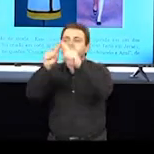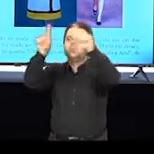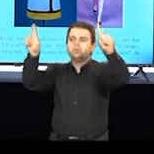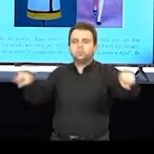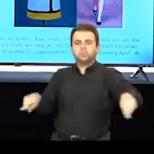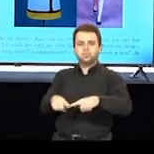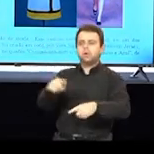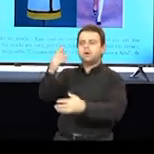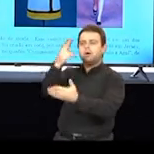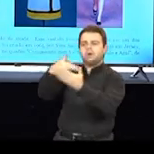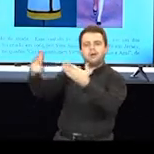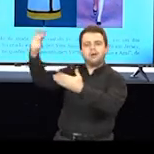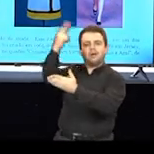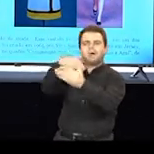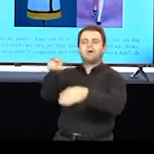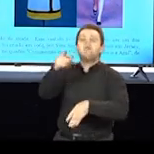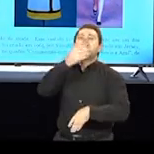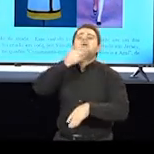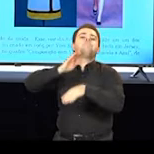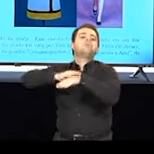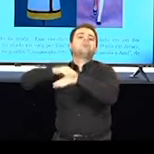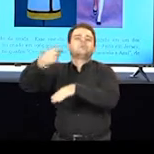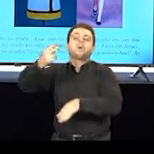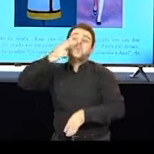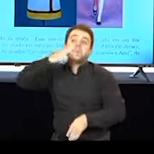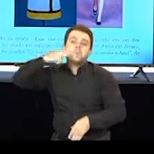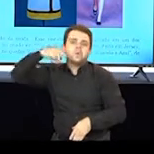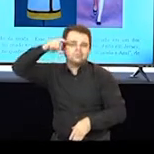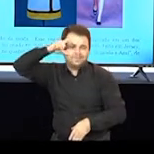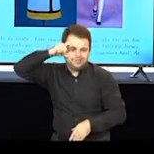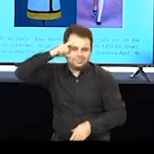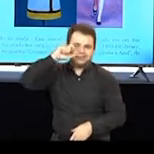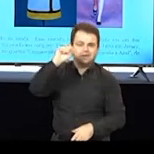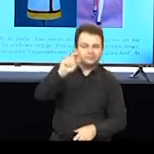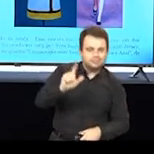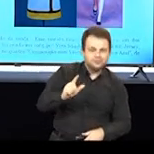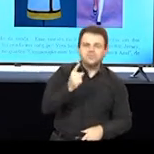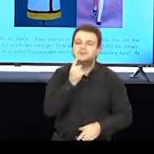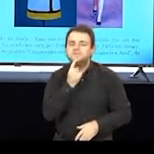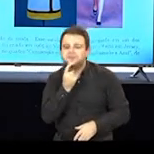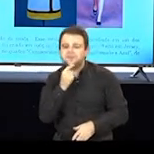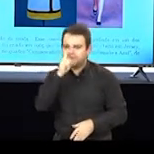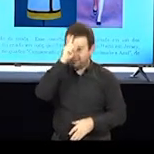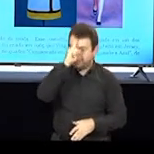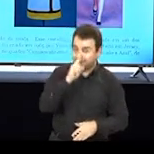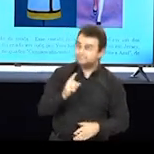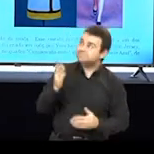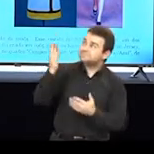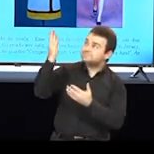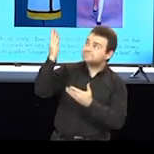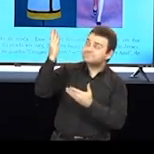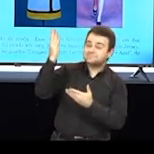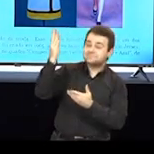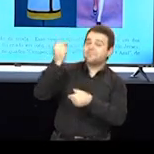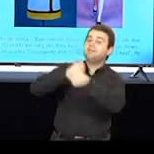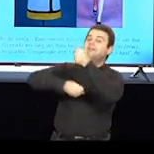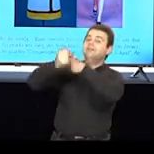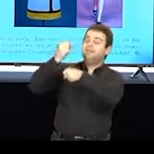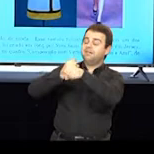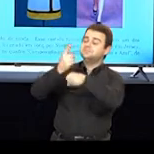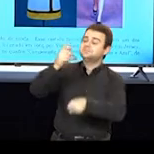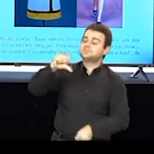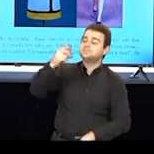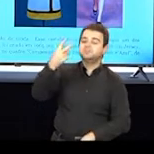pintura de Mondrian, composição com vermelho e amarelo e azul, uma pintura de Mondrian de